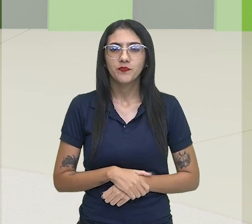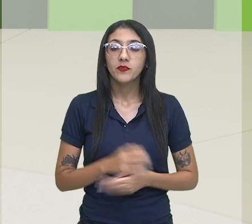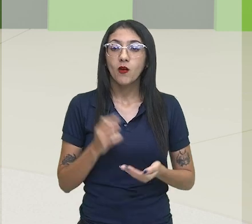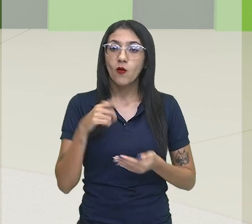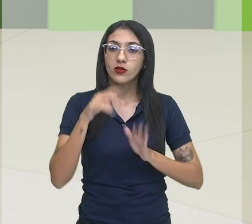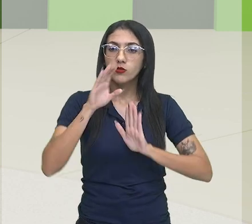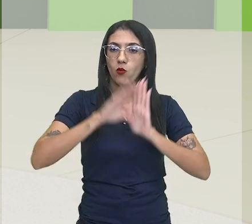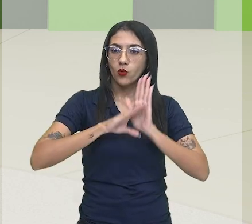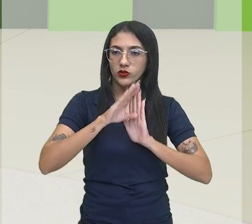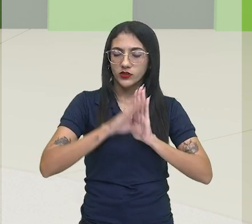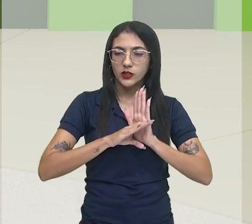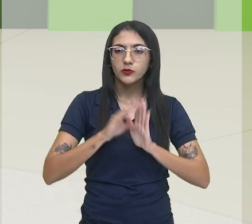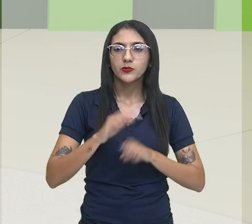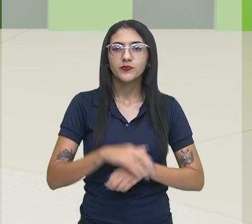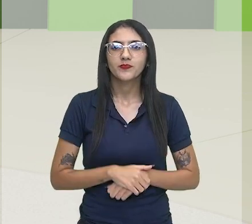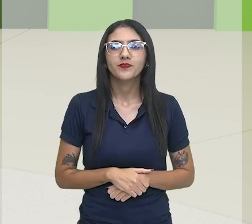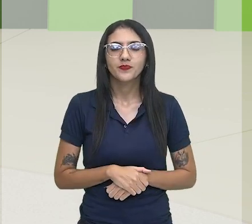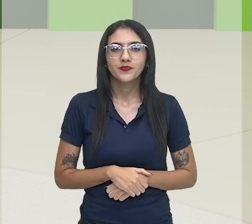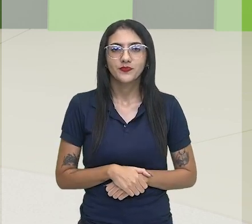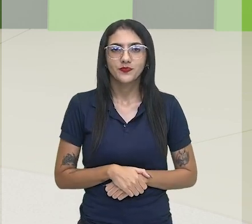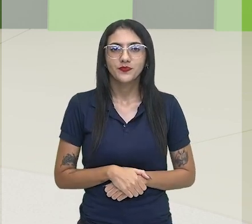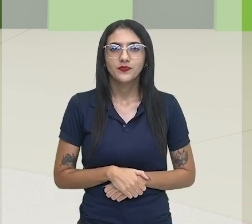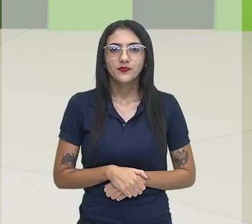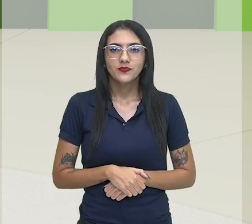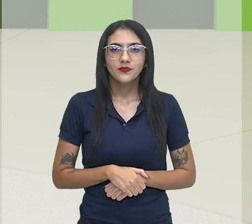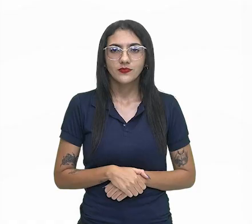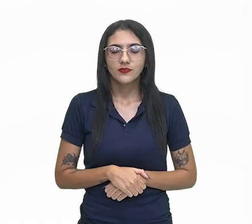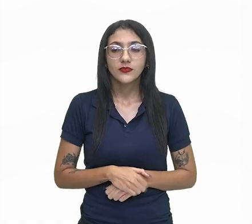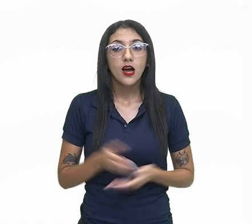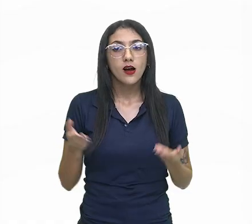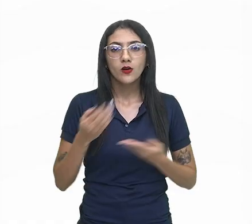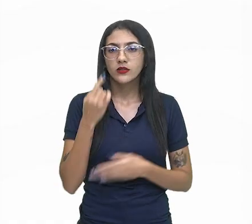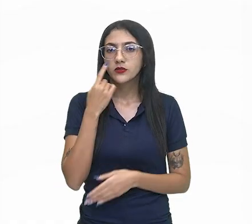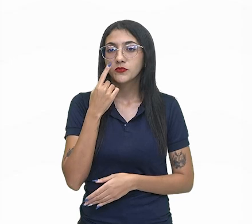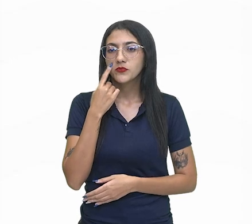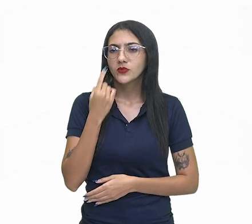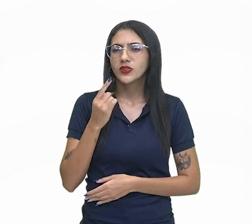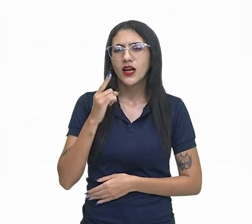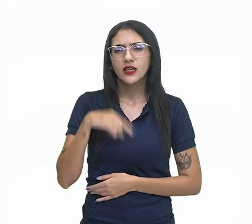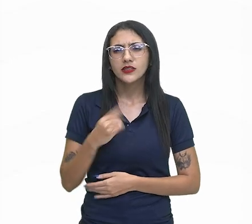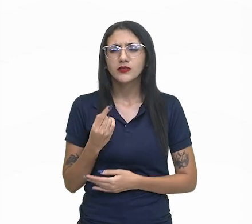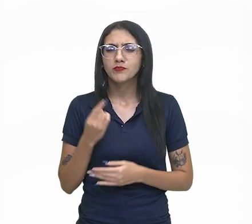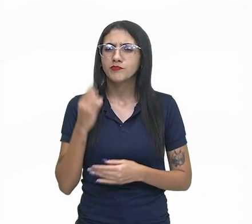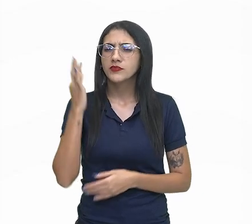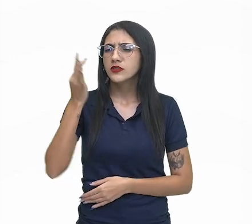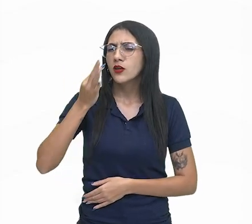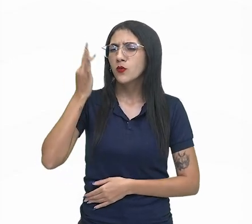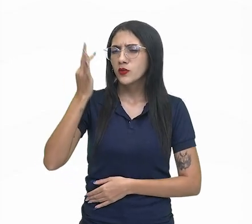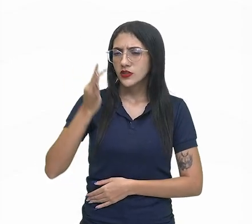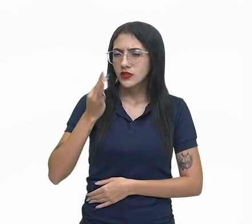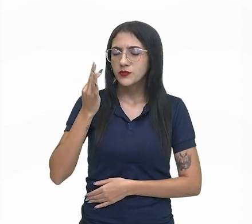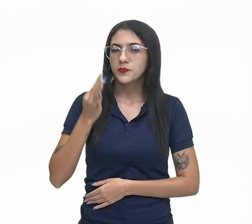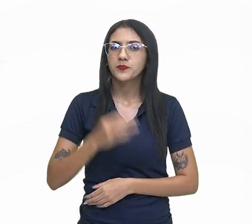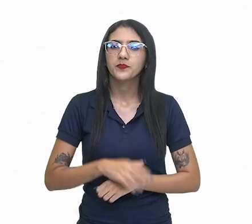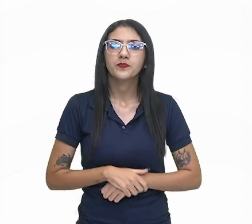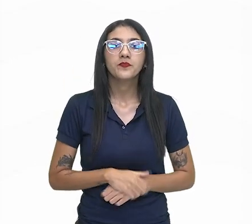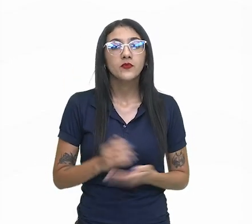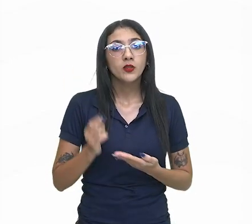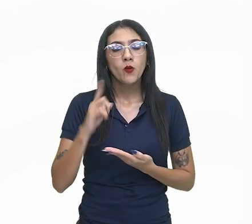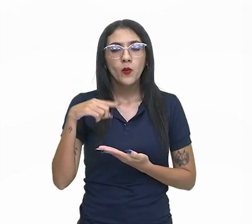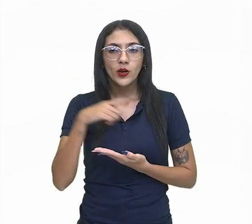o conceito de seleção natural. Vamos ver um pouco aí sobre a teoria da evolução de Darwin, sobre ancestralidade, né? Em que